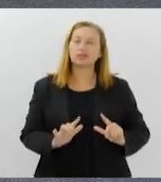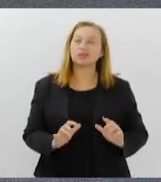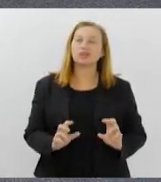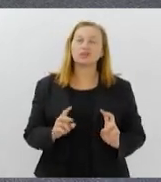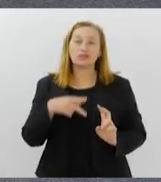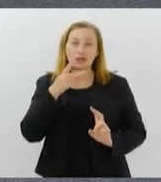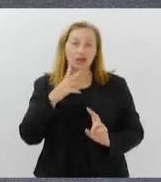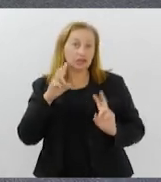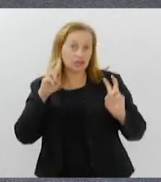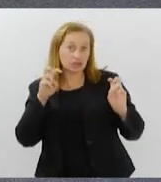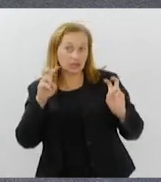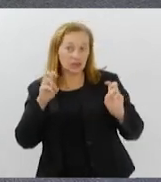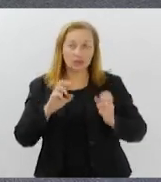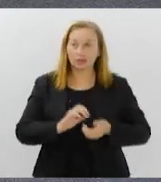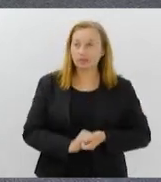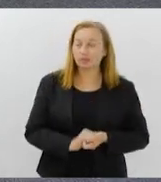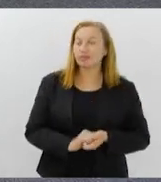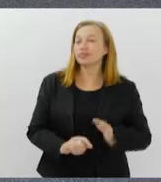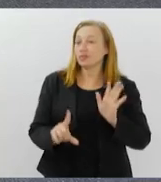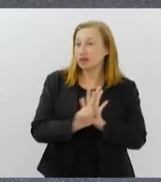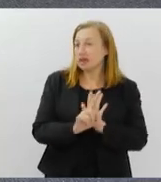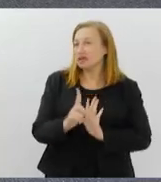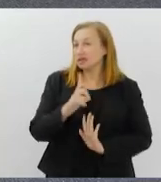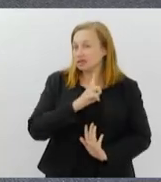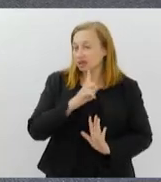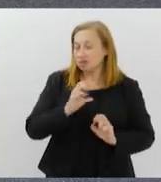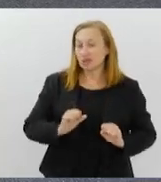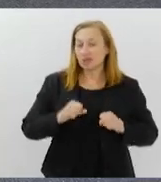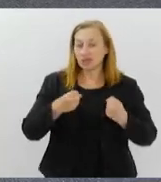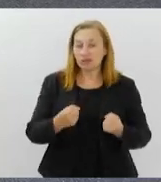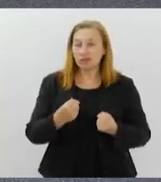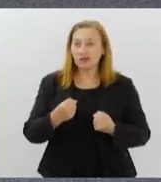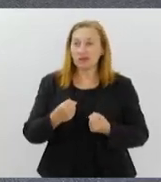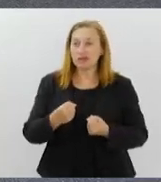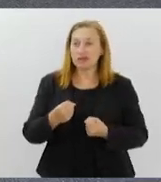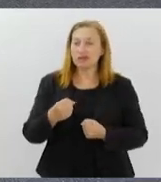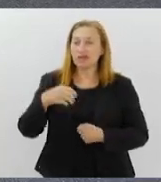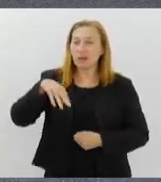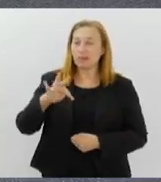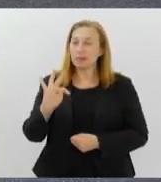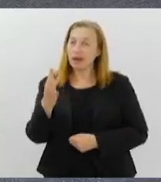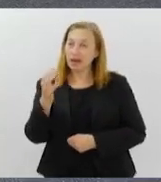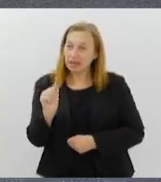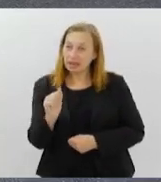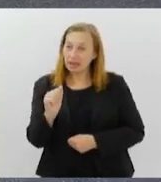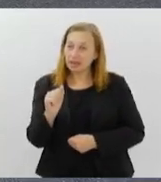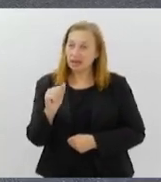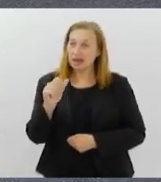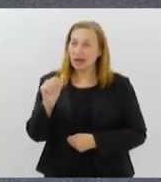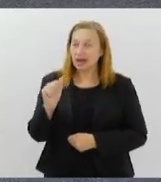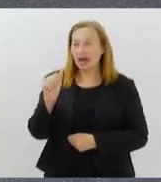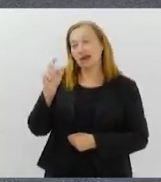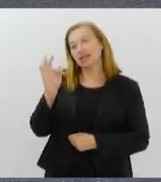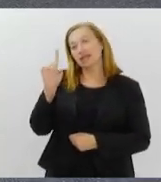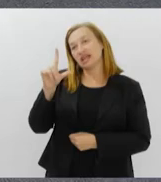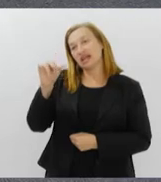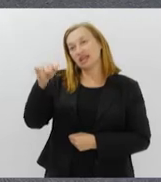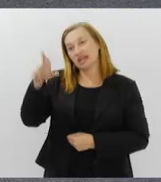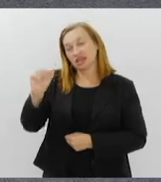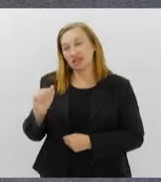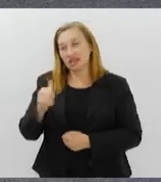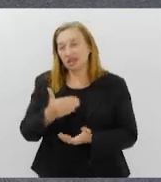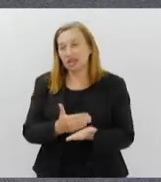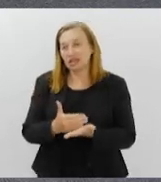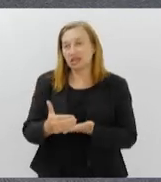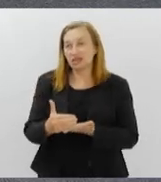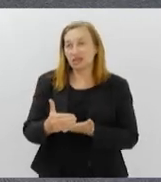isso, né? Nós temos uma lei de defesa da Mata Atlântica que diz que o reflorestamento deve começar exatamente pelas